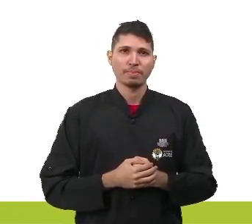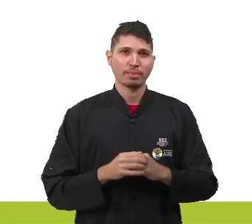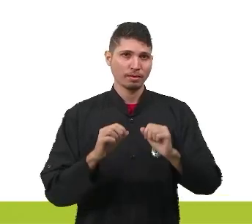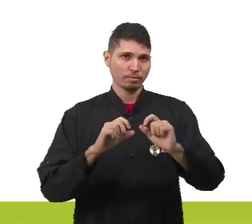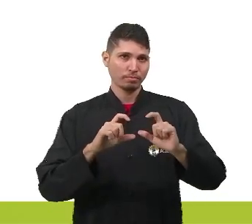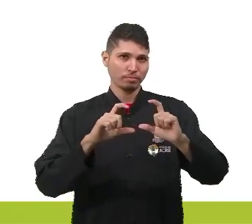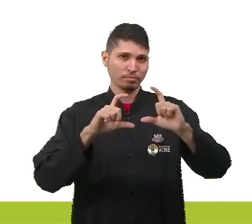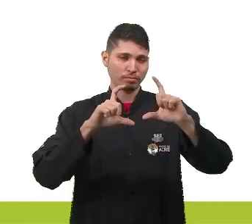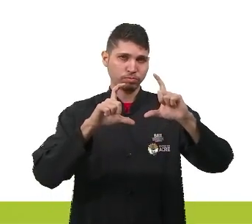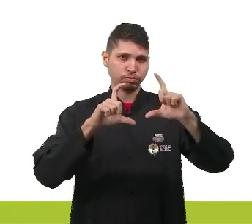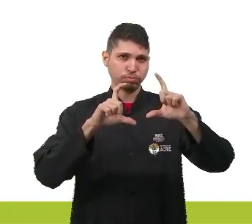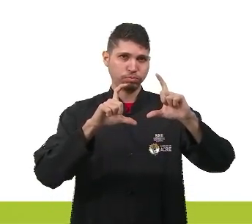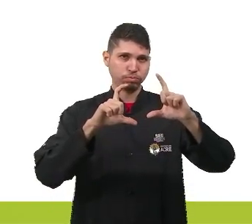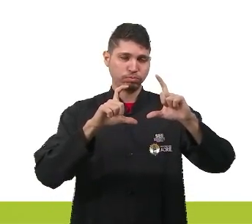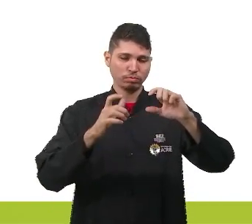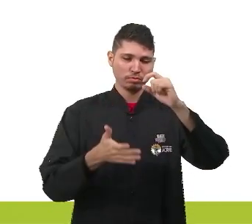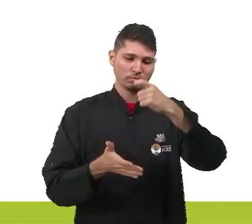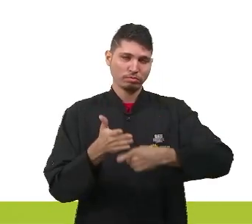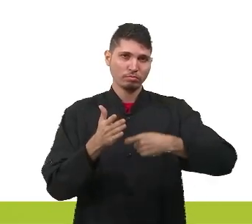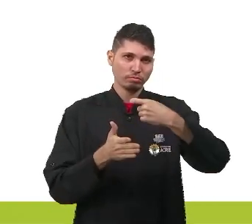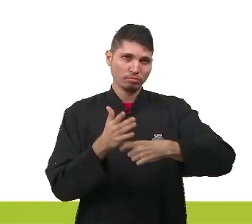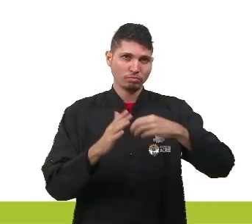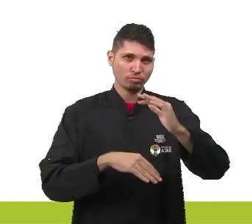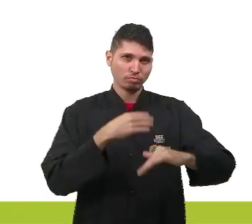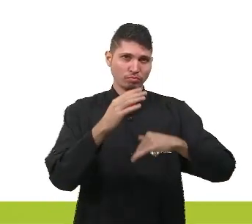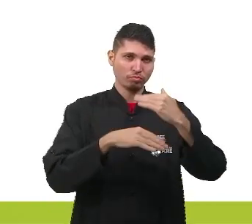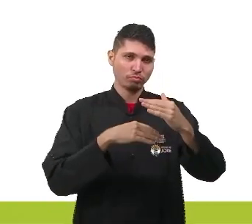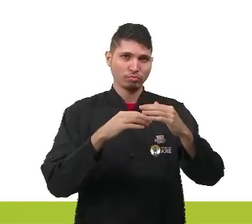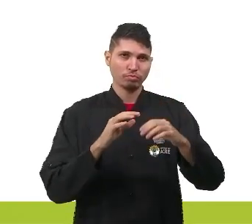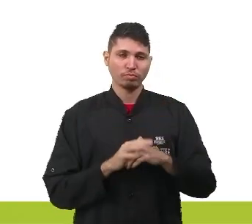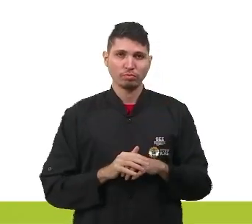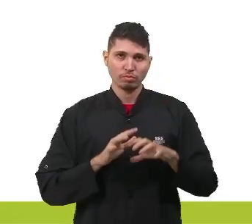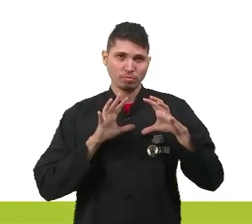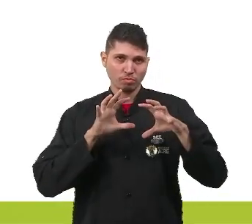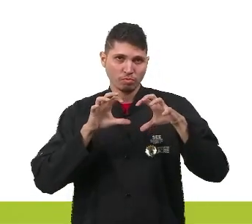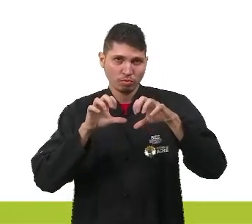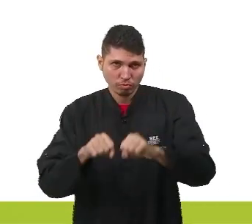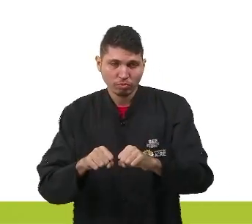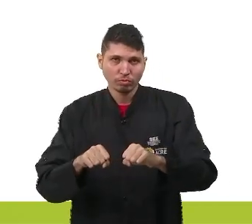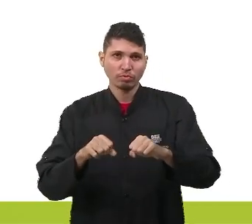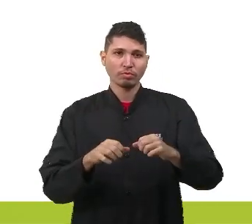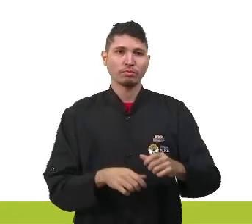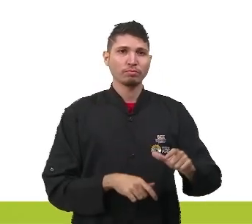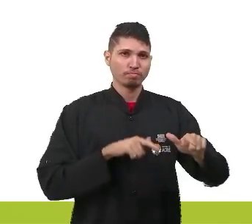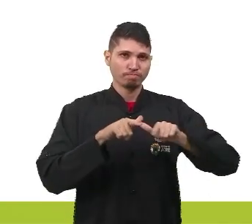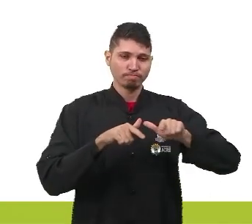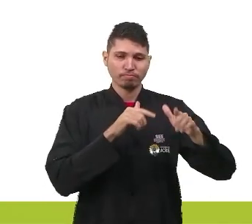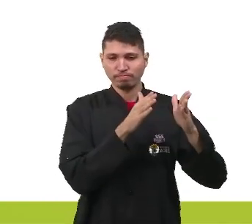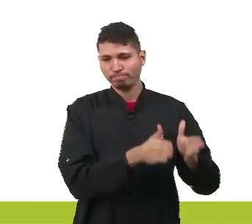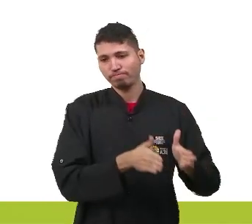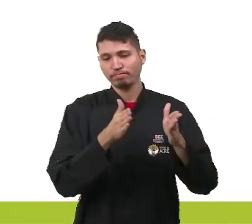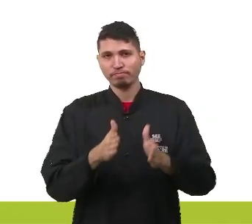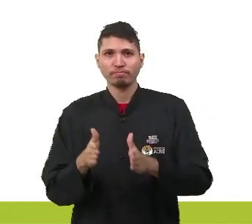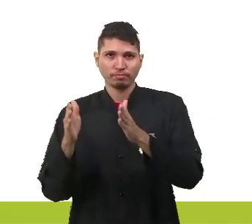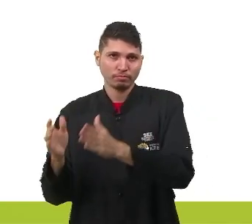das taxas, tinha o desenvolvimento da manufatura, o monopólio, o colonialismo. Então, todas